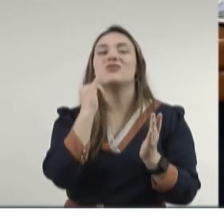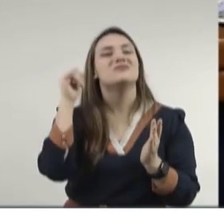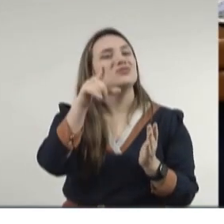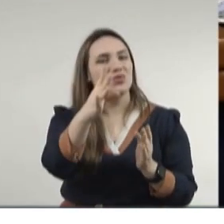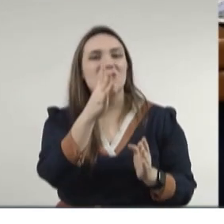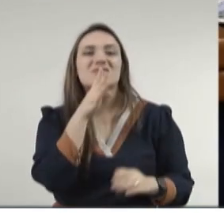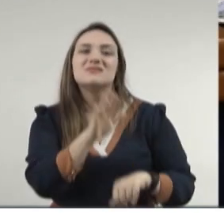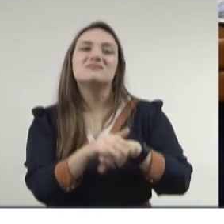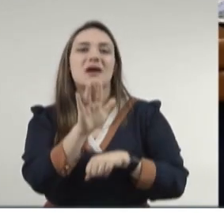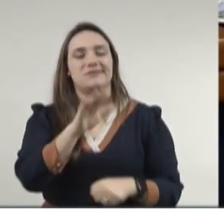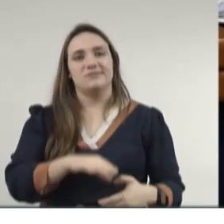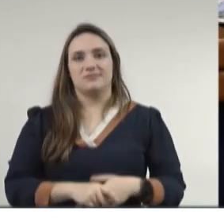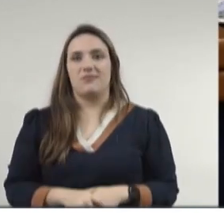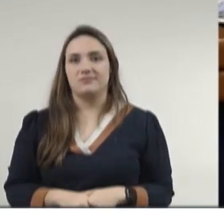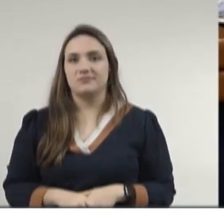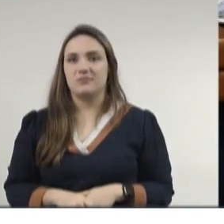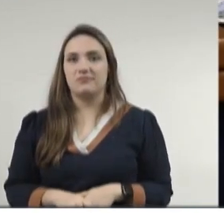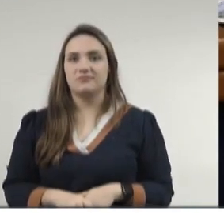conhece, que